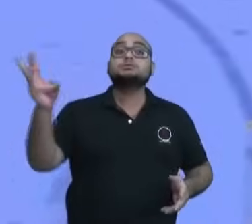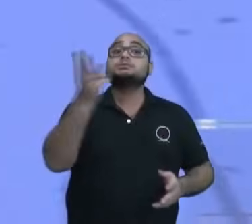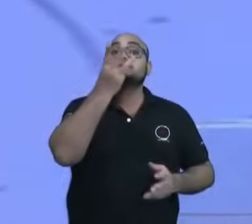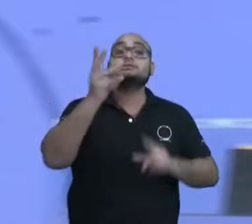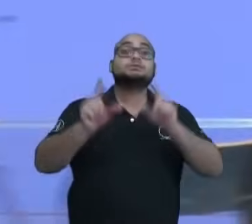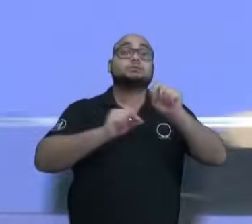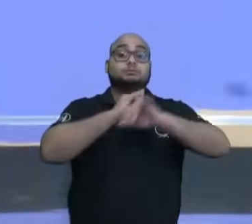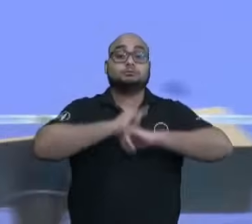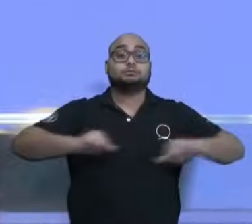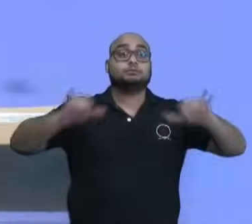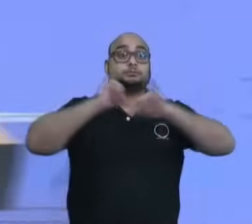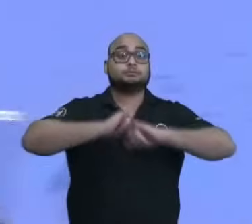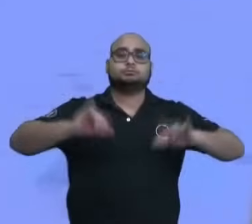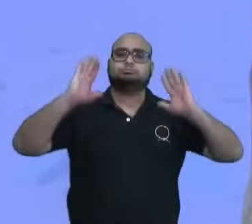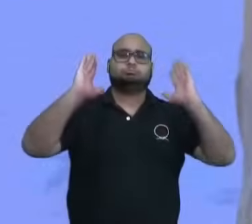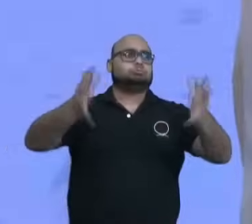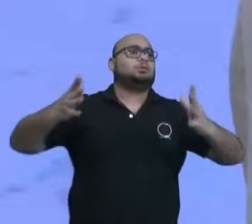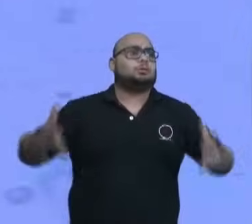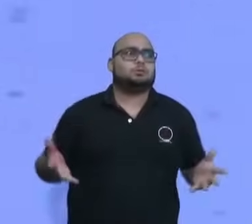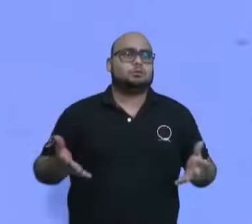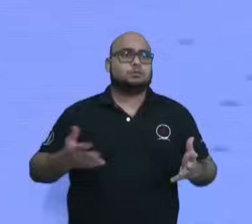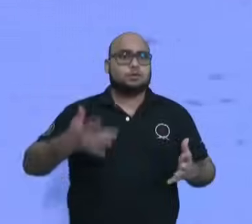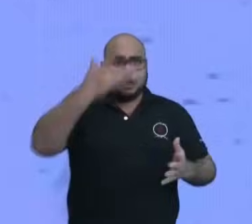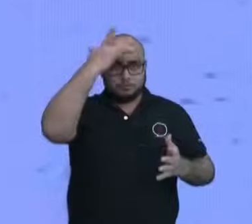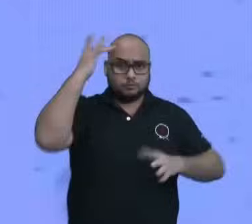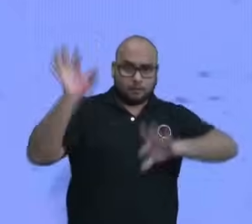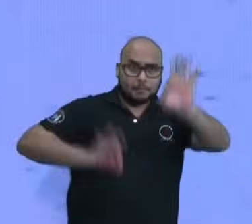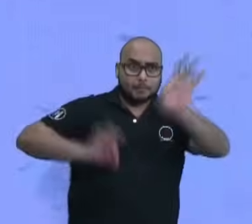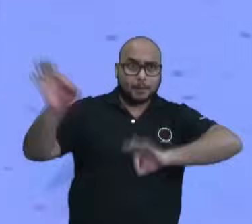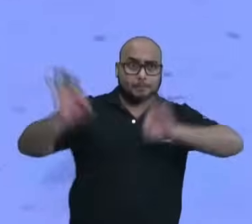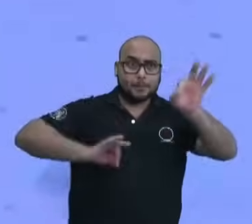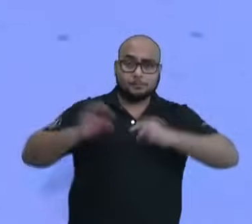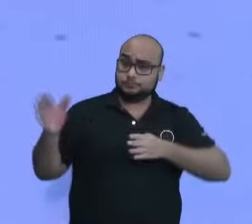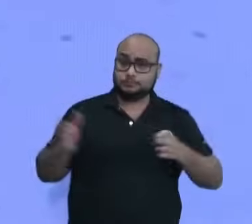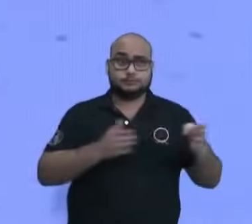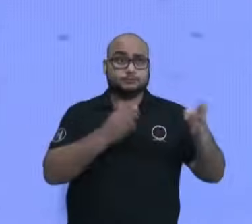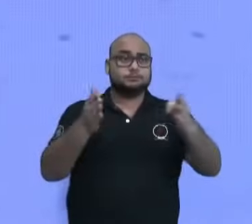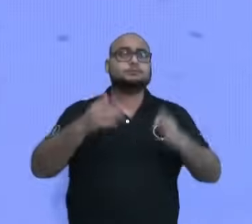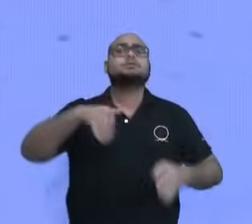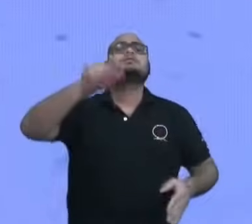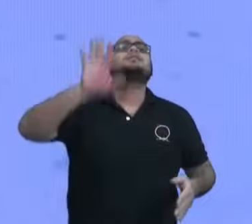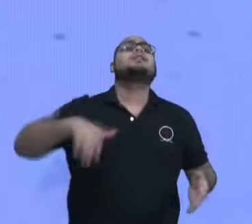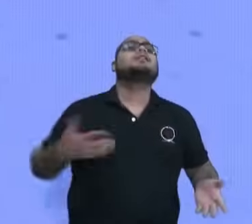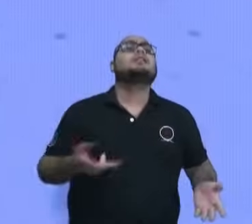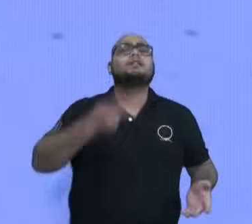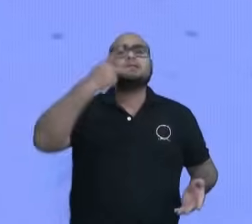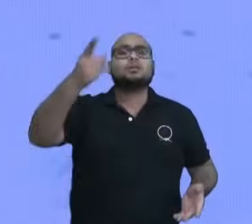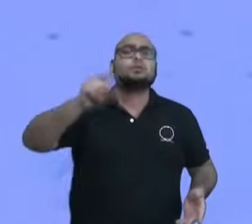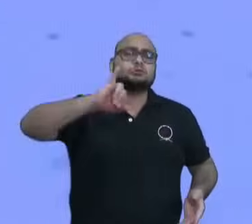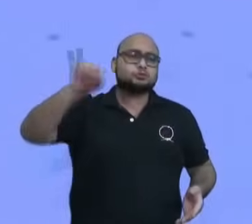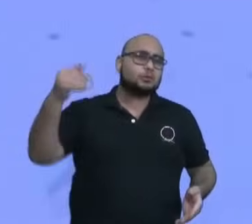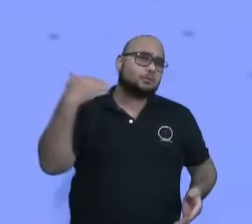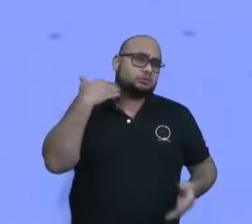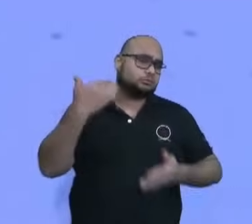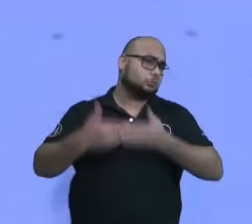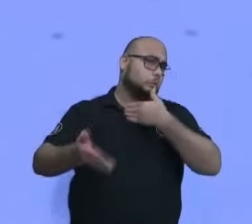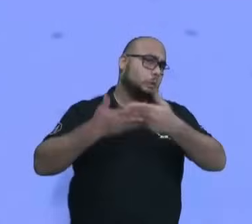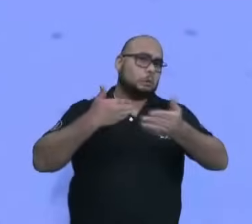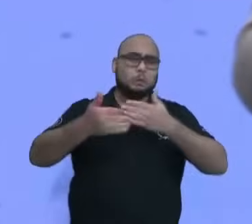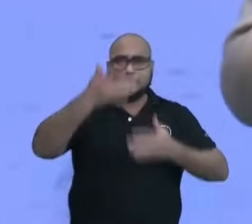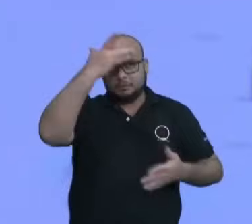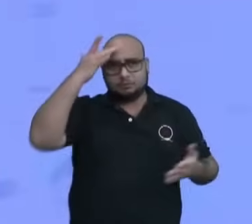estava falando dele o preparador do caminho Quem te falou que João Batista era um qualquer era um profeta